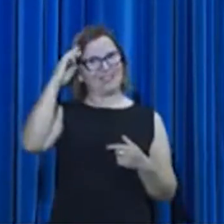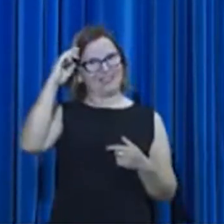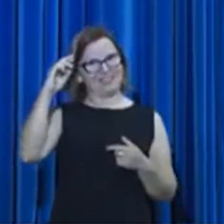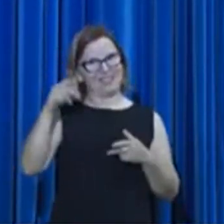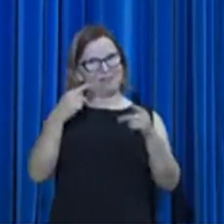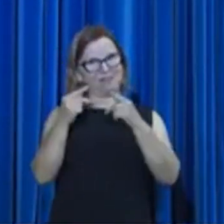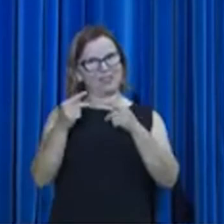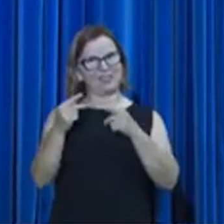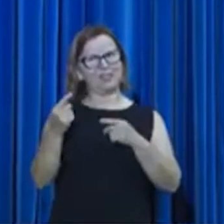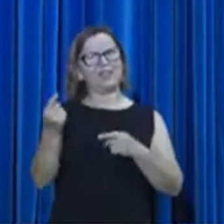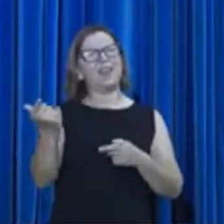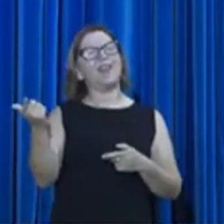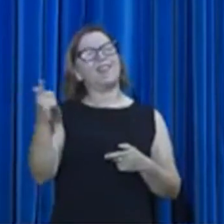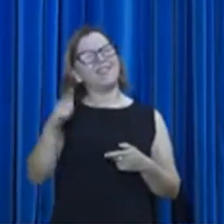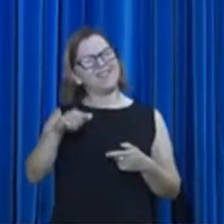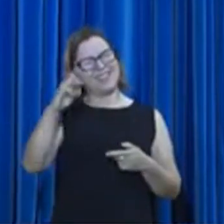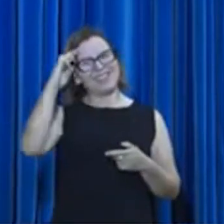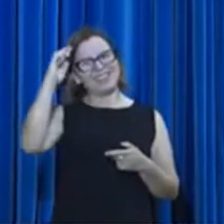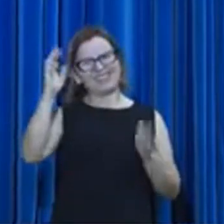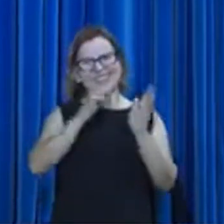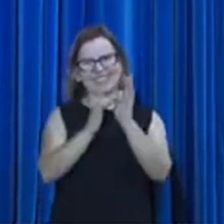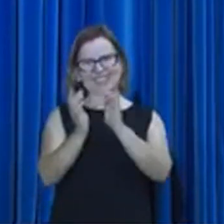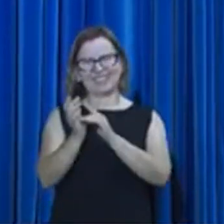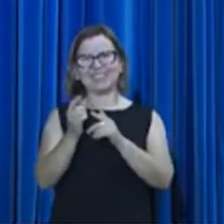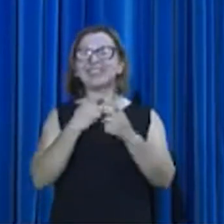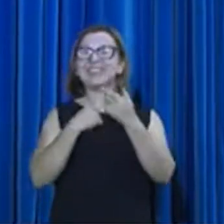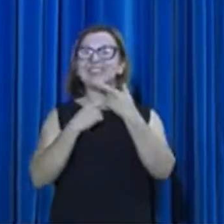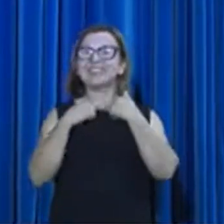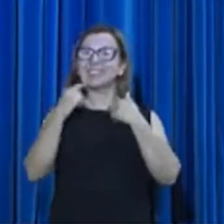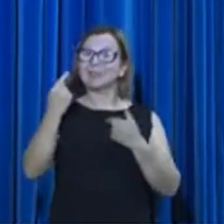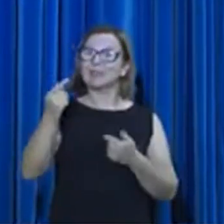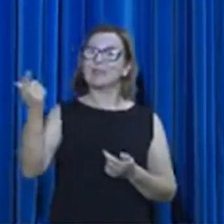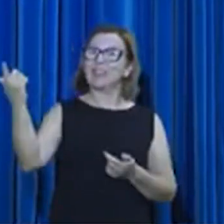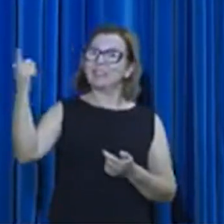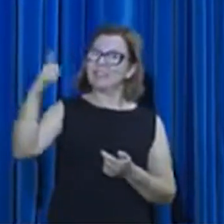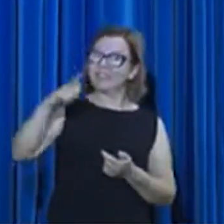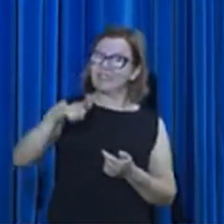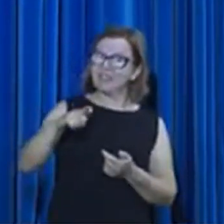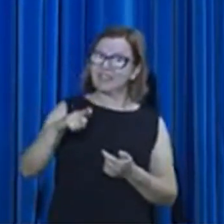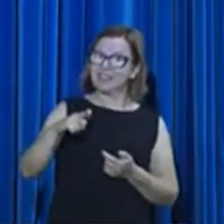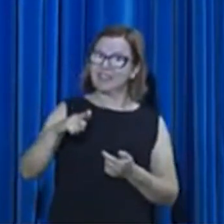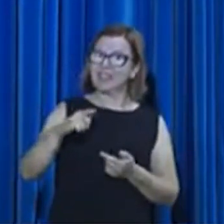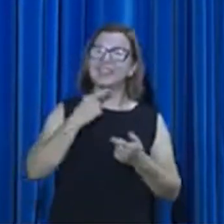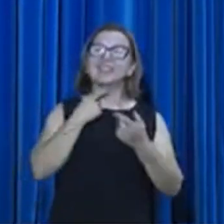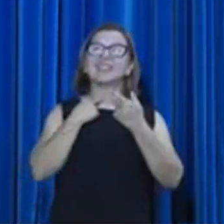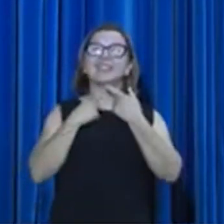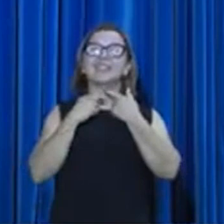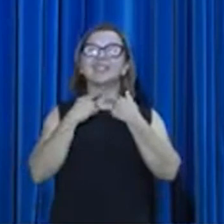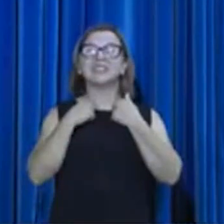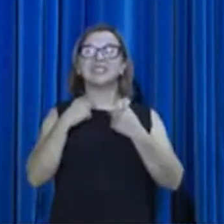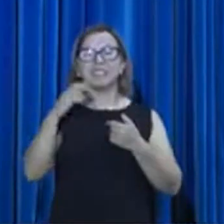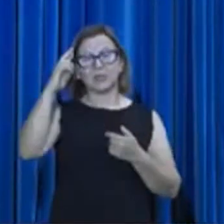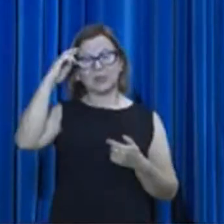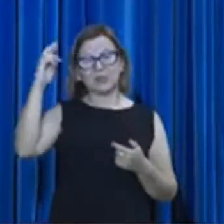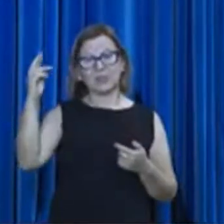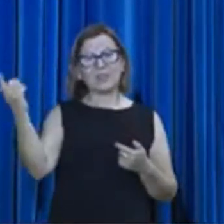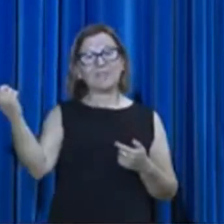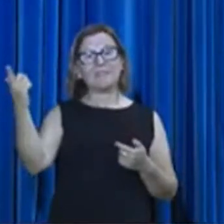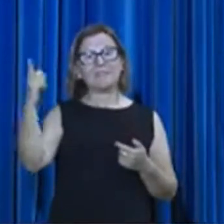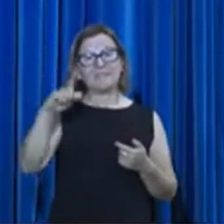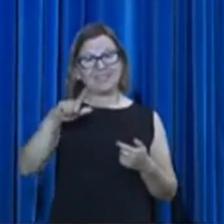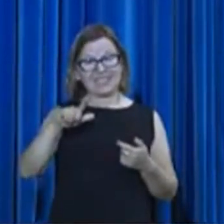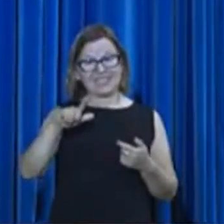Senhor Jesus? Eu desejo a tua vinda. Eu desejo que o Senhor venha e